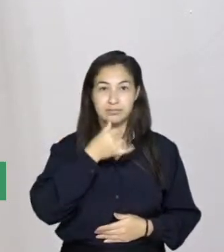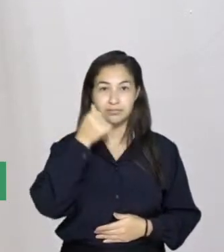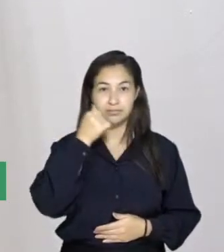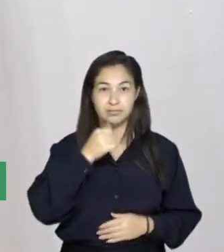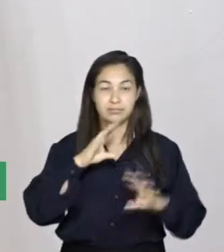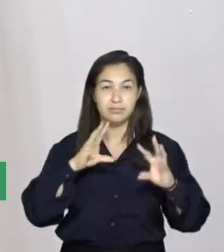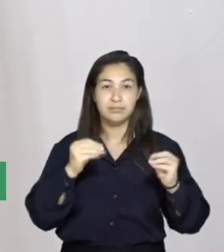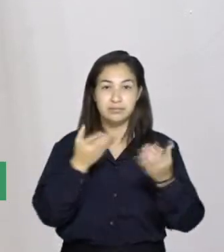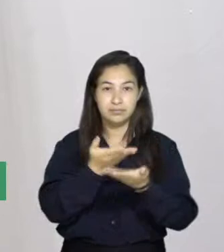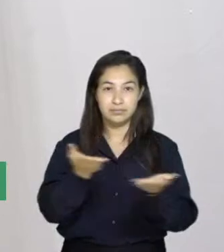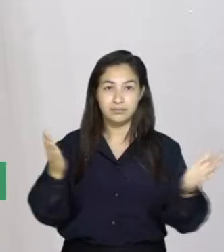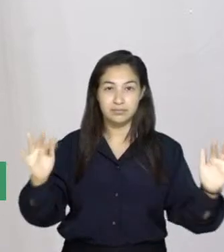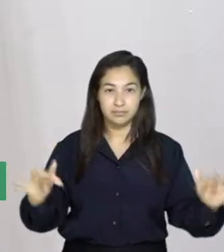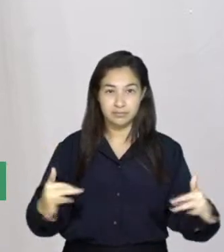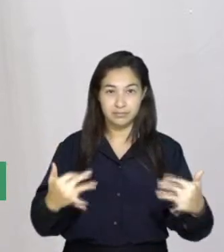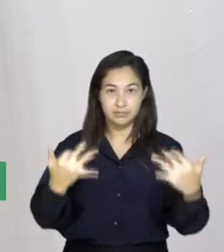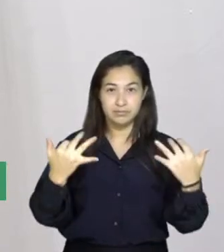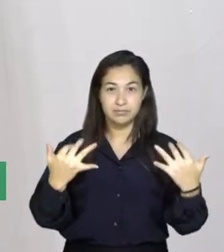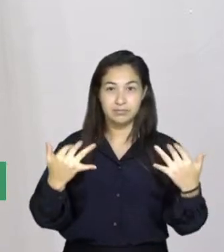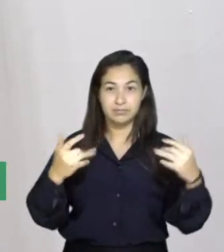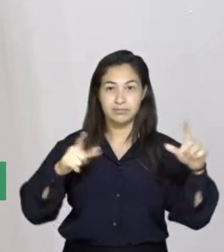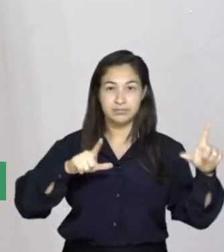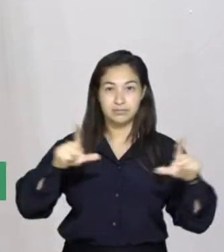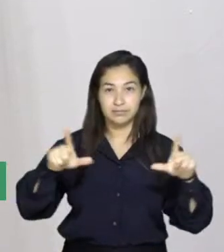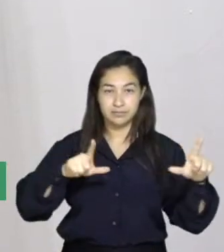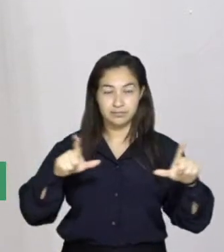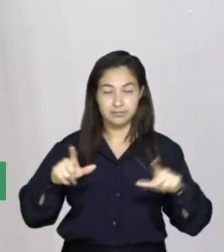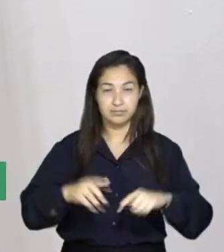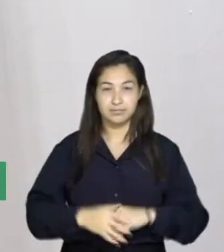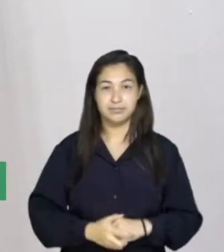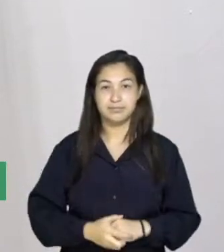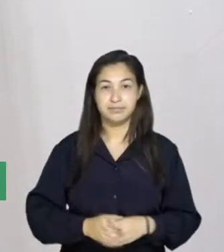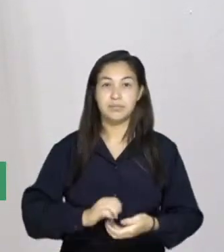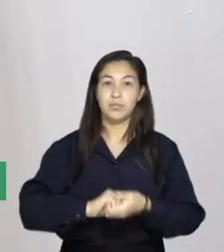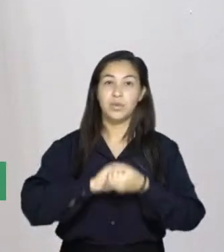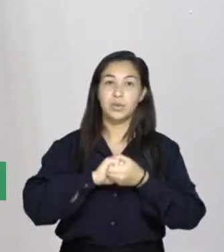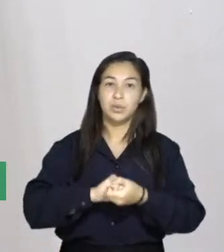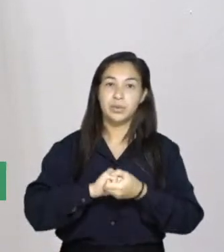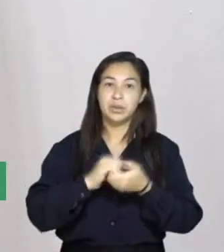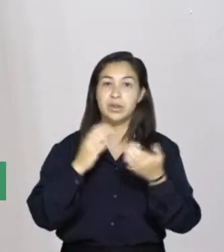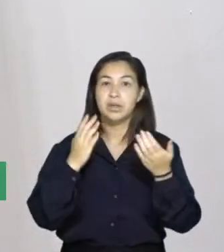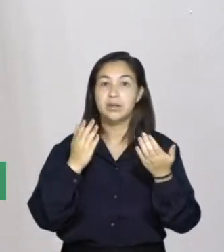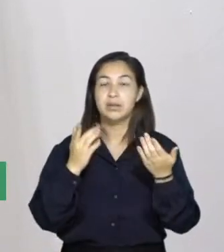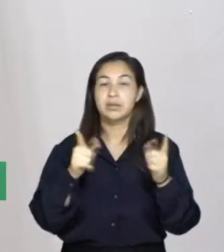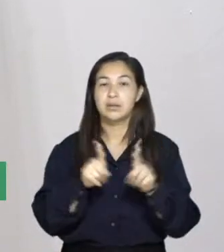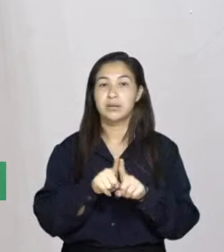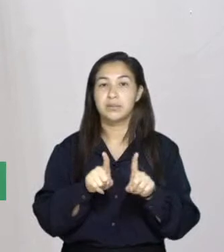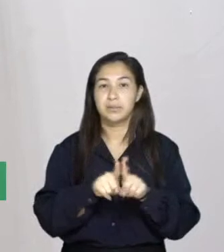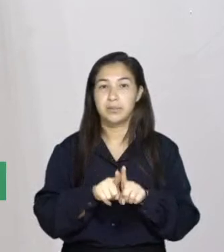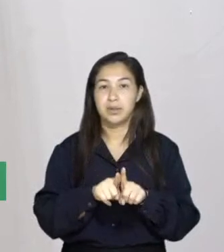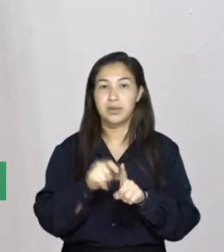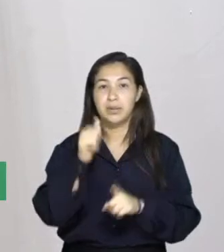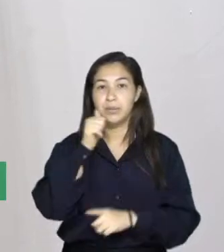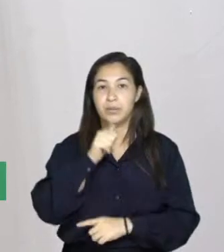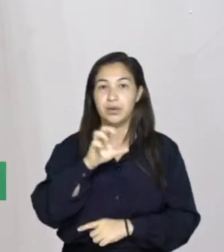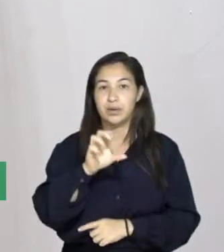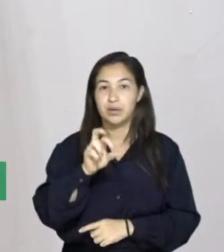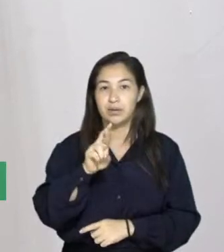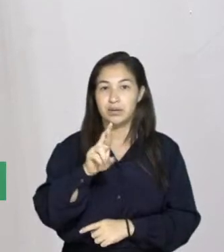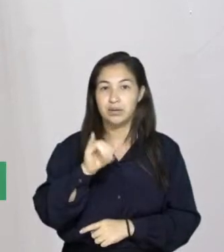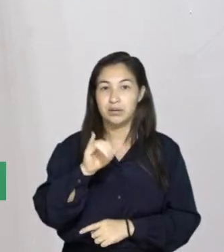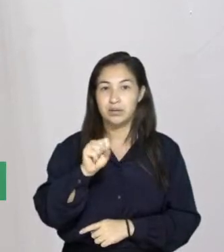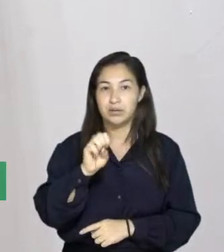todos que nos acompanham, quero aqui cumprimentar também a Cristiane, que é a vereadora de